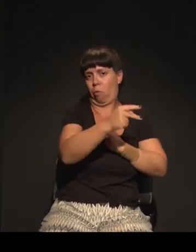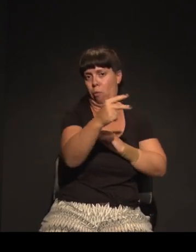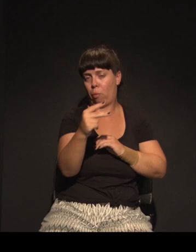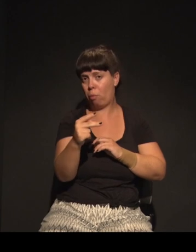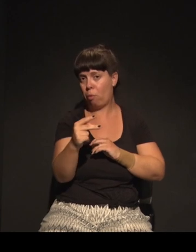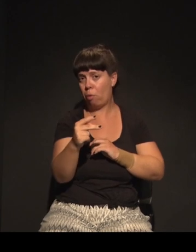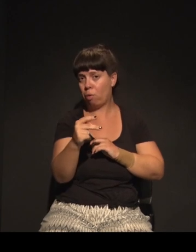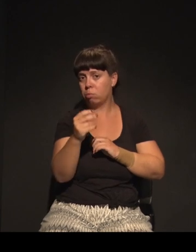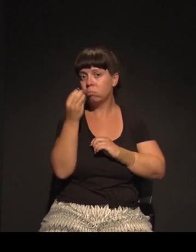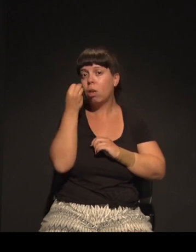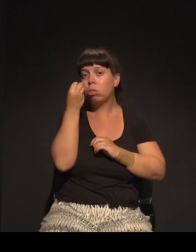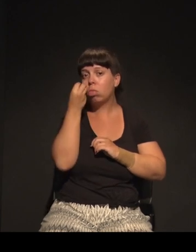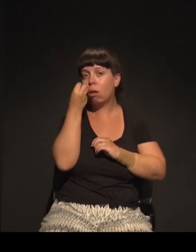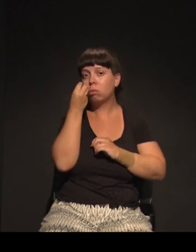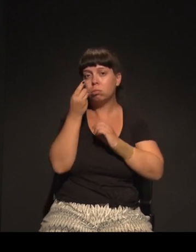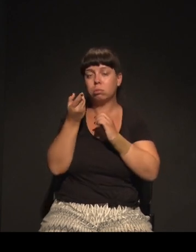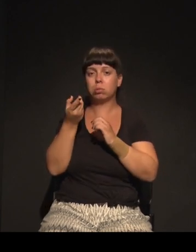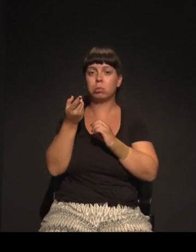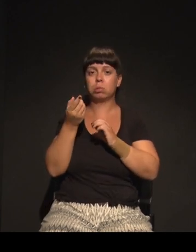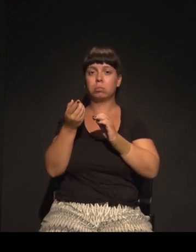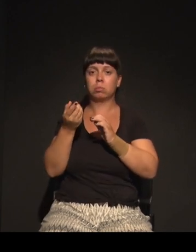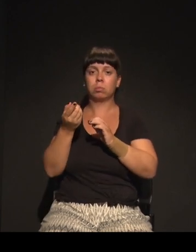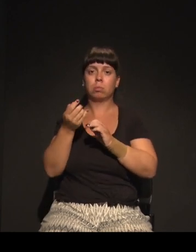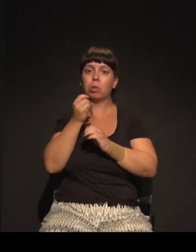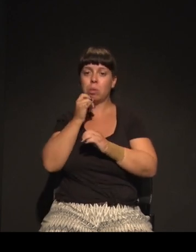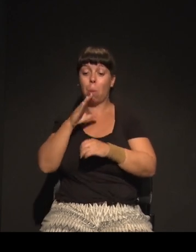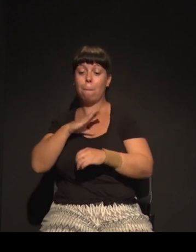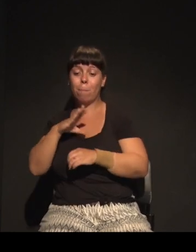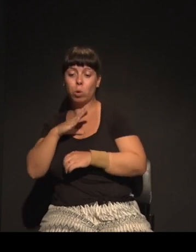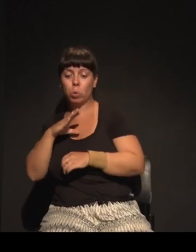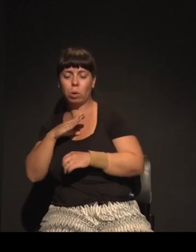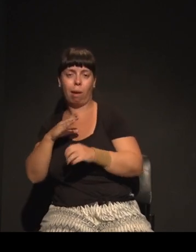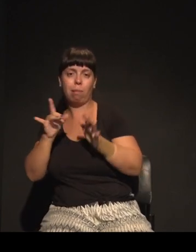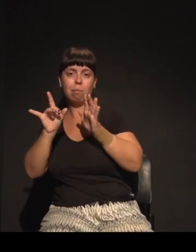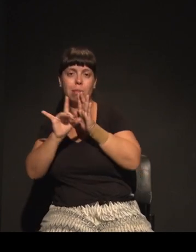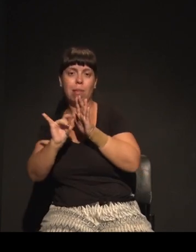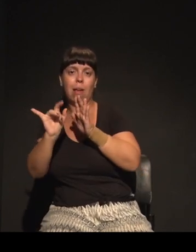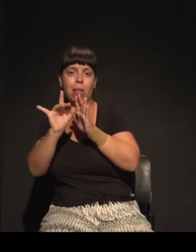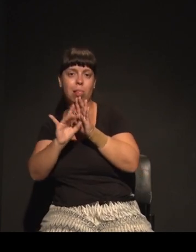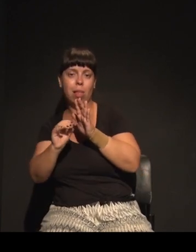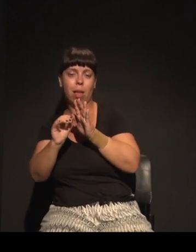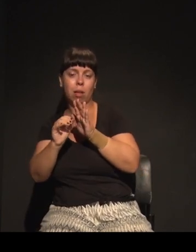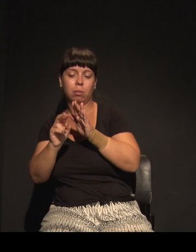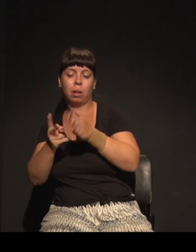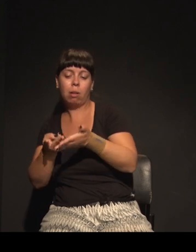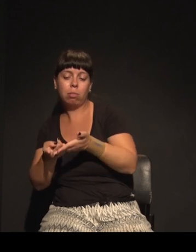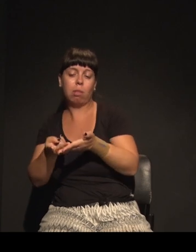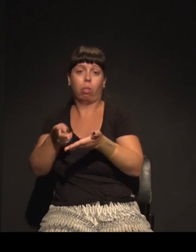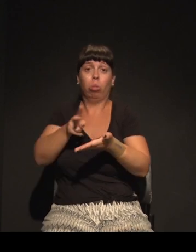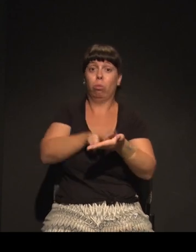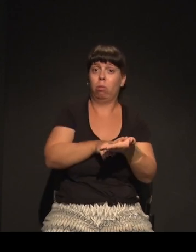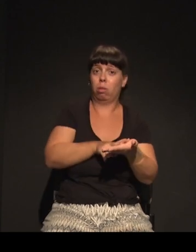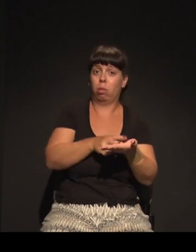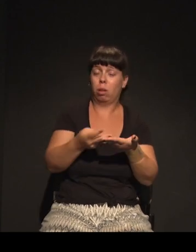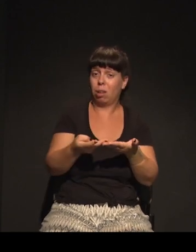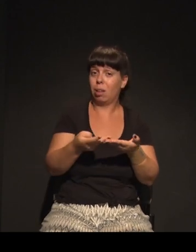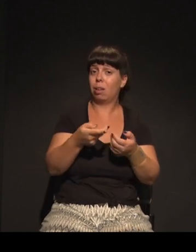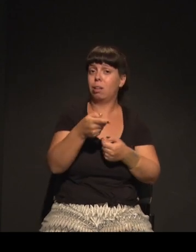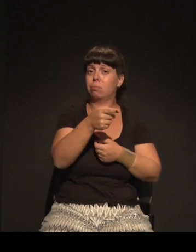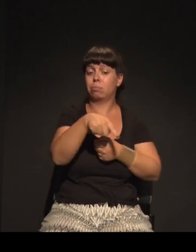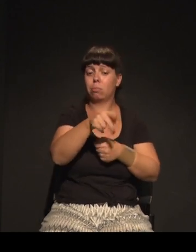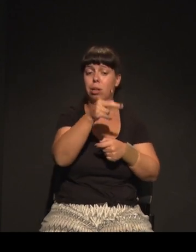preocupados assim em traduzir para a compreensão das pessoas da sua comunidade há